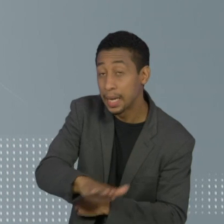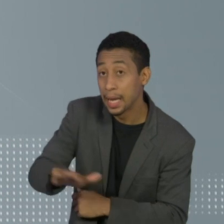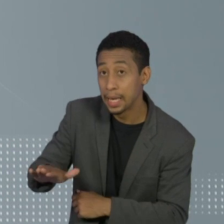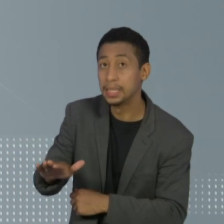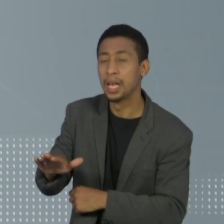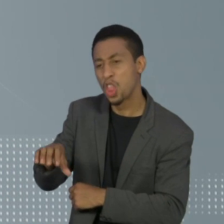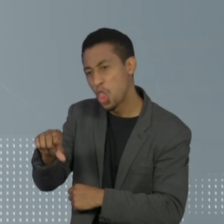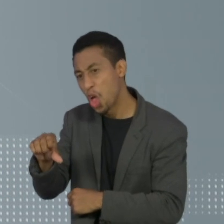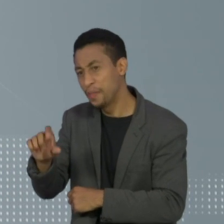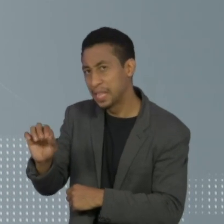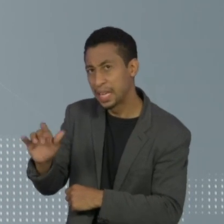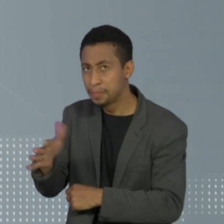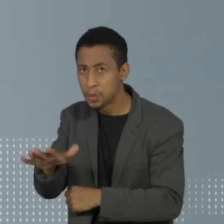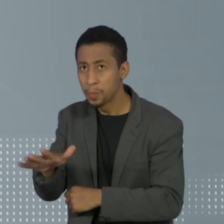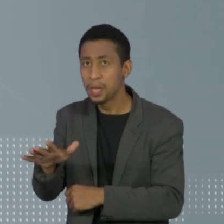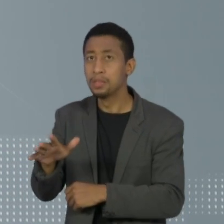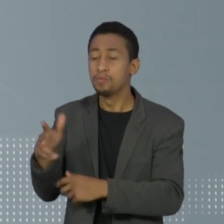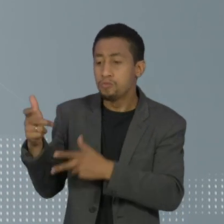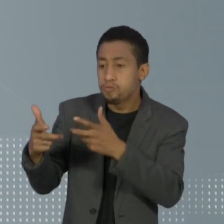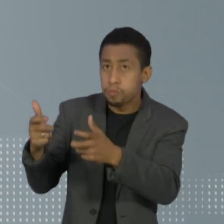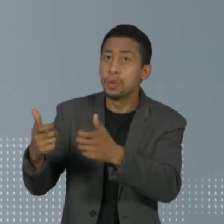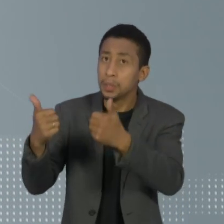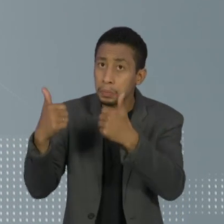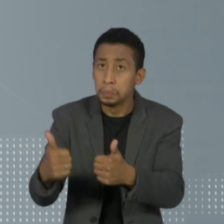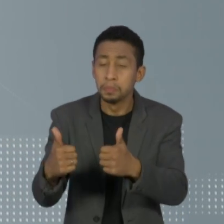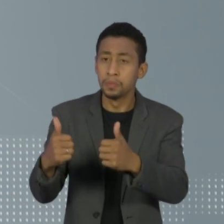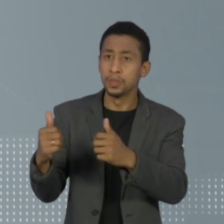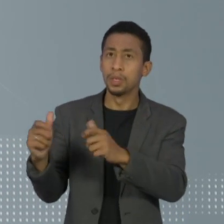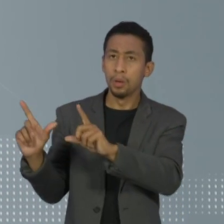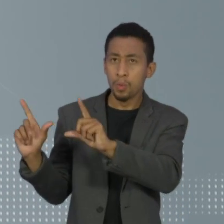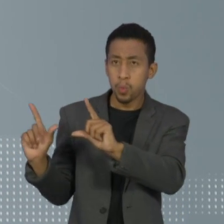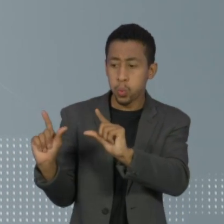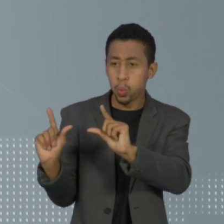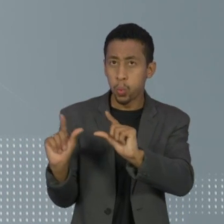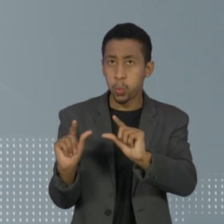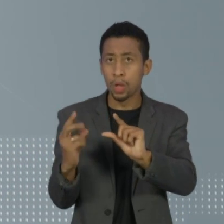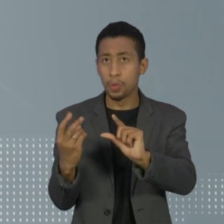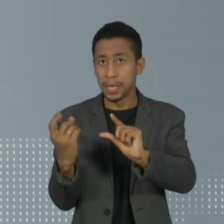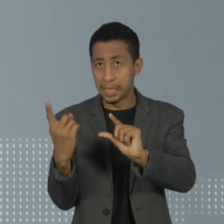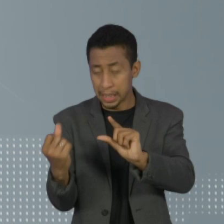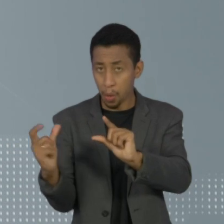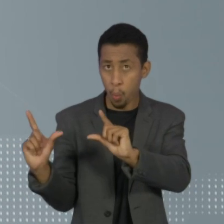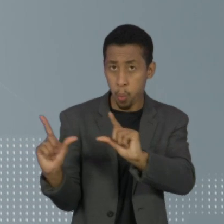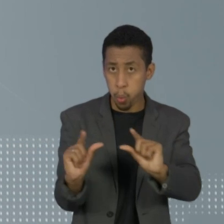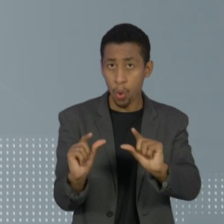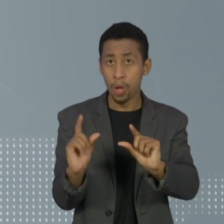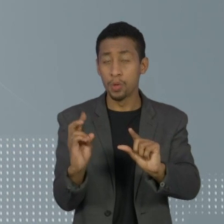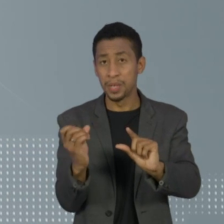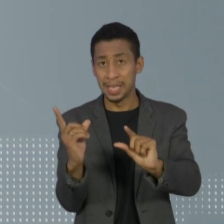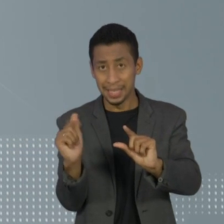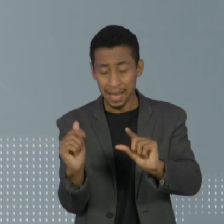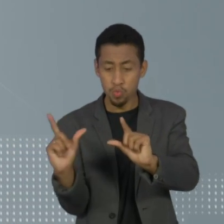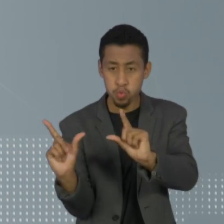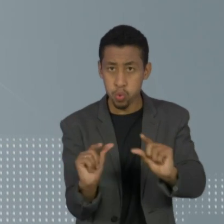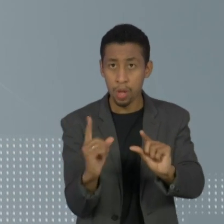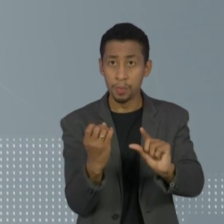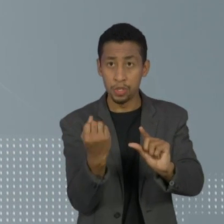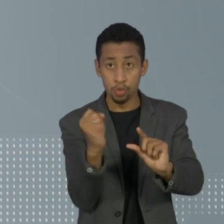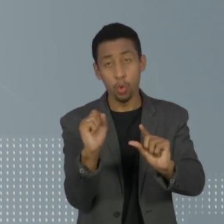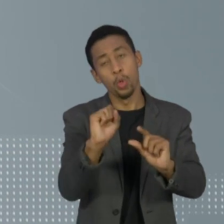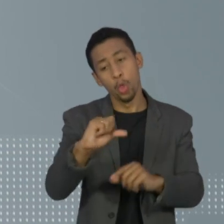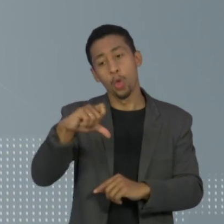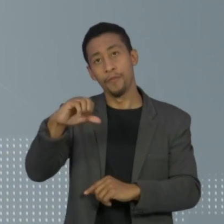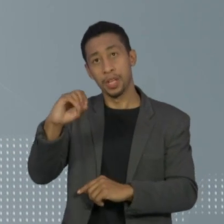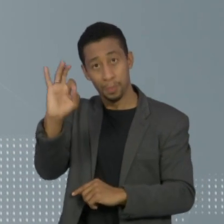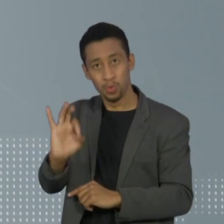principais vacinas nos dois anos seguintes houve queda em 2018 subiu para 90 por cento no ano passado o